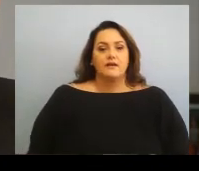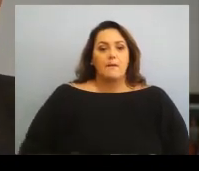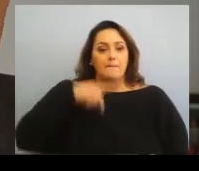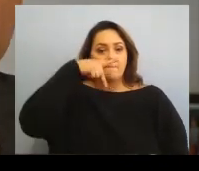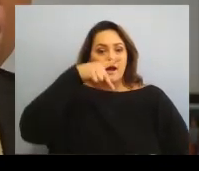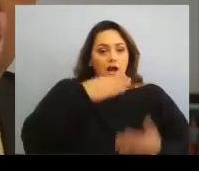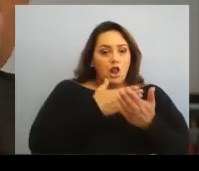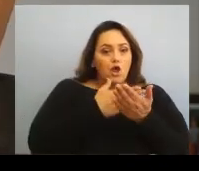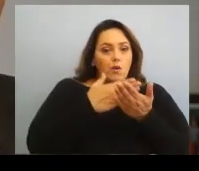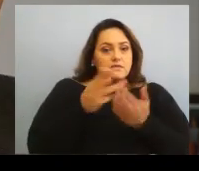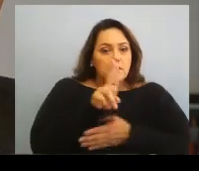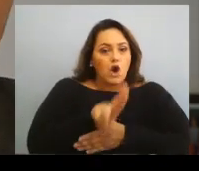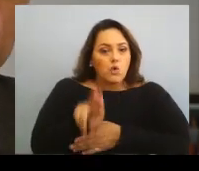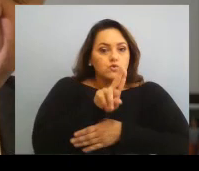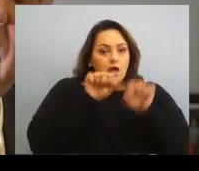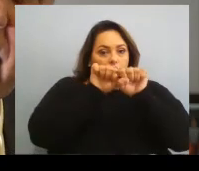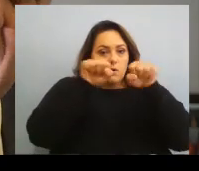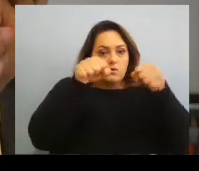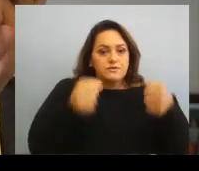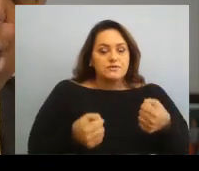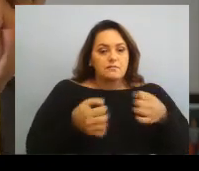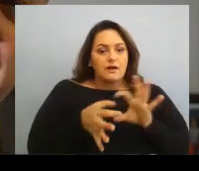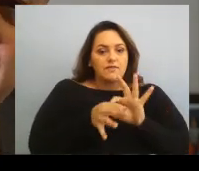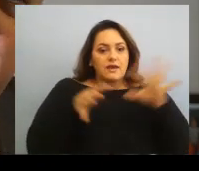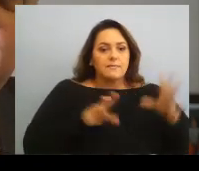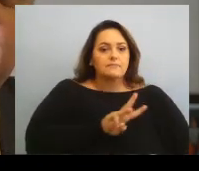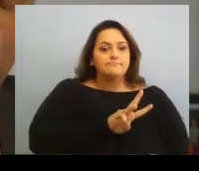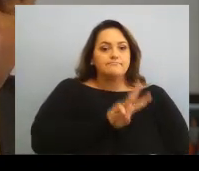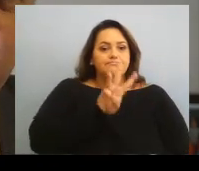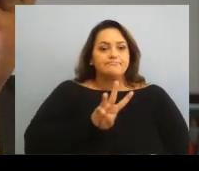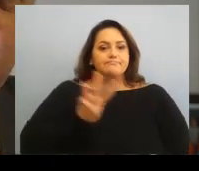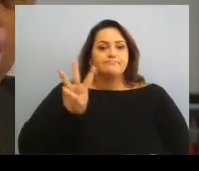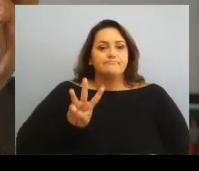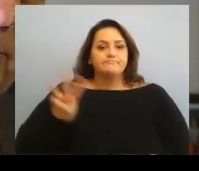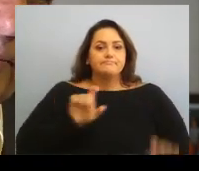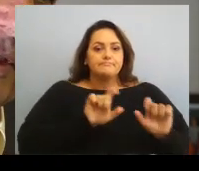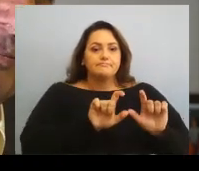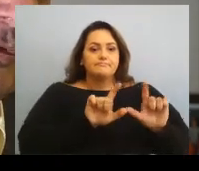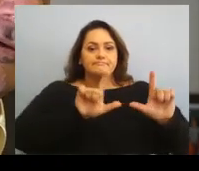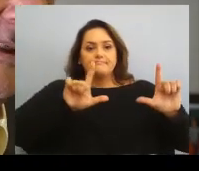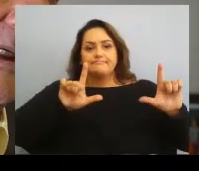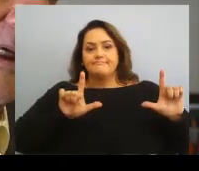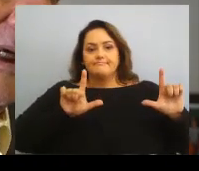Para ingressar no sistema, você vai ingressar usando o site que está indicado aqui na tela,